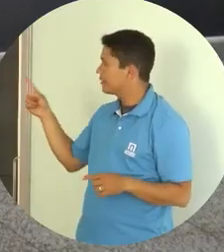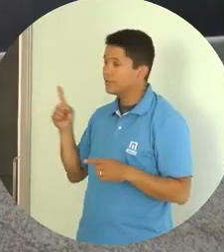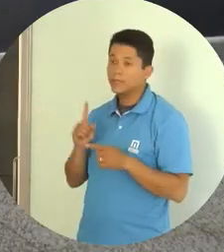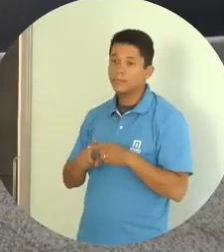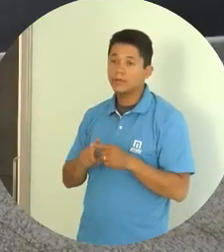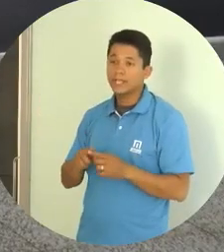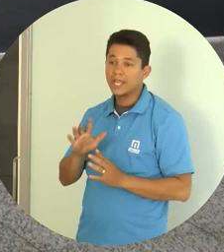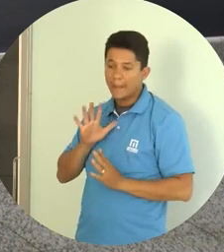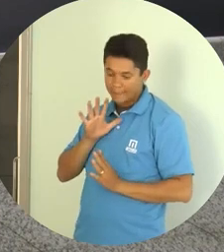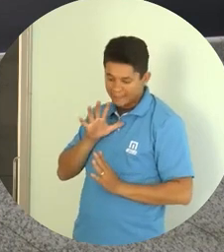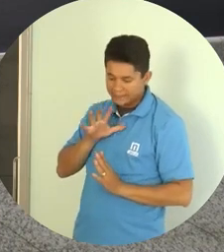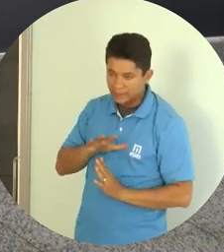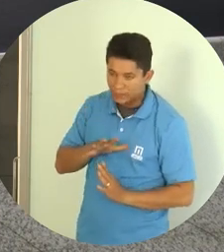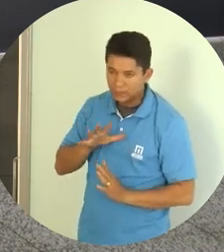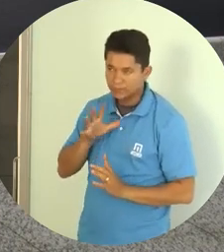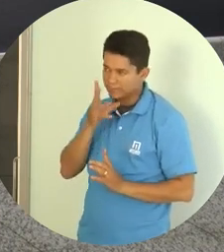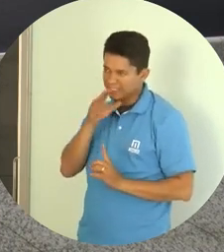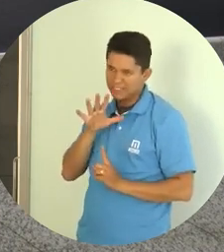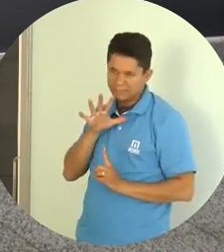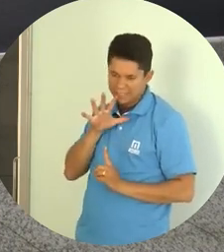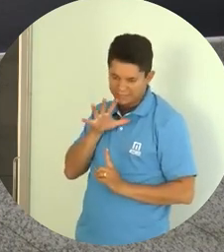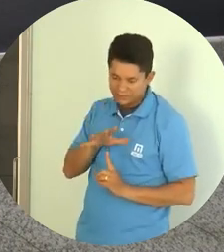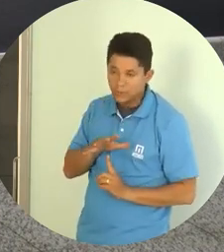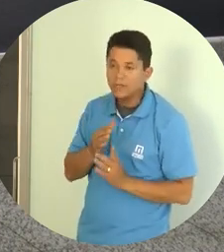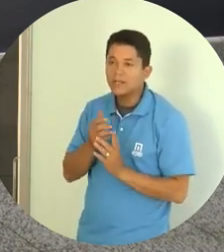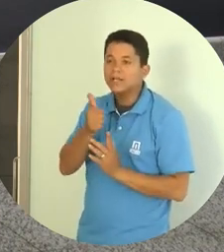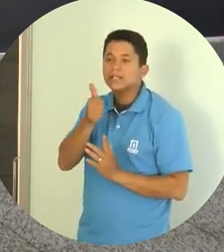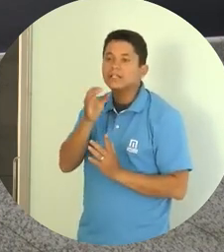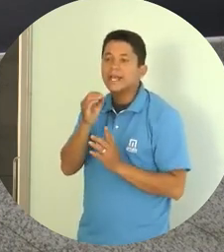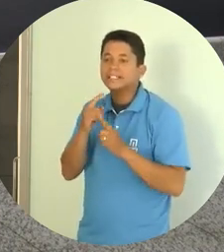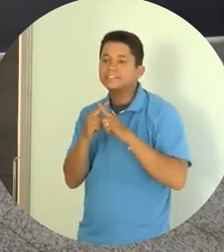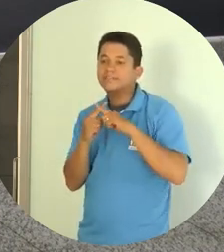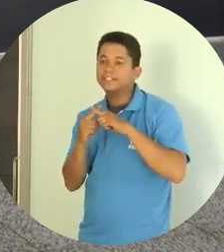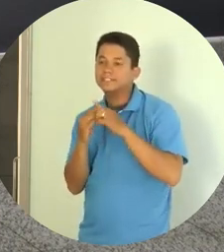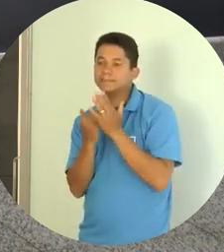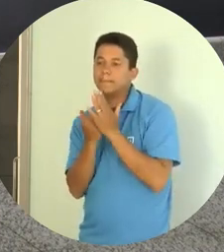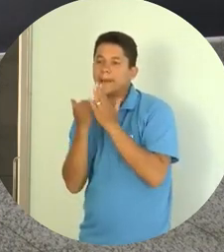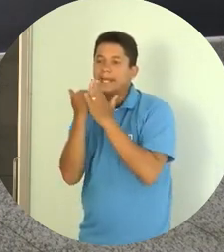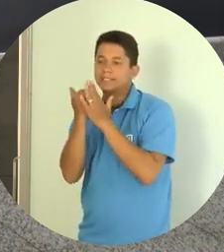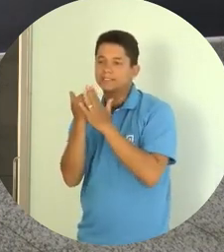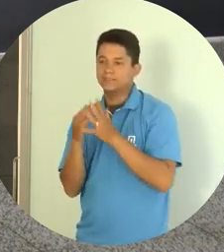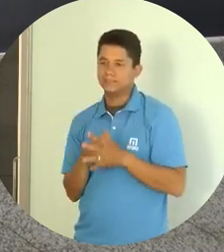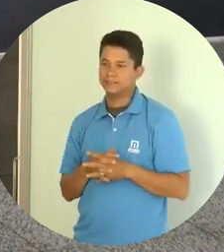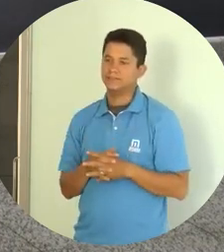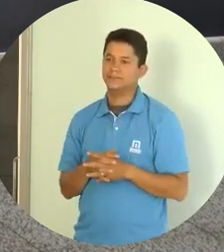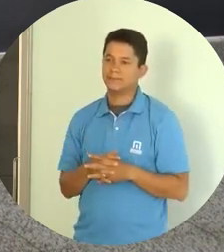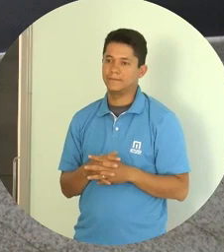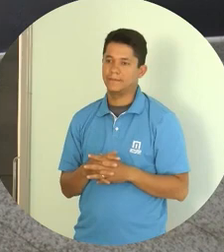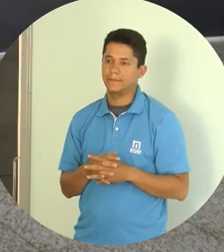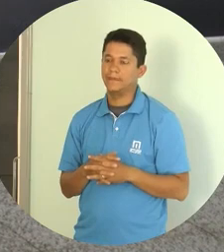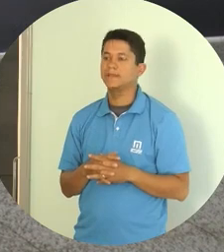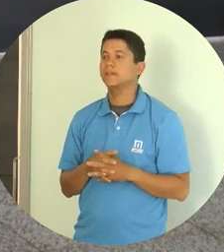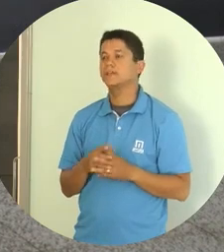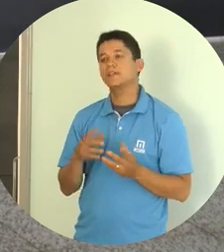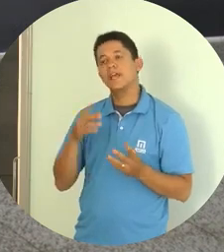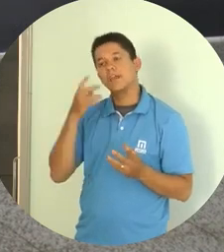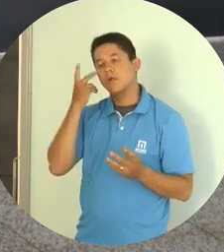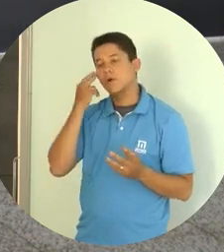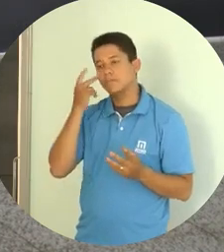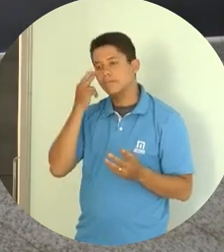injeção, acho que chega a 10 vezes mais do que uma raiz convencional, uma pressão usual que a